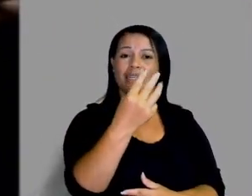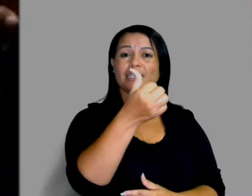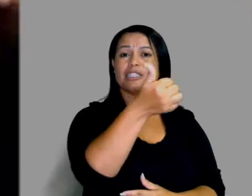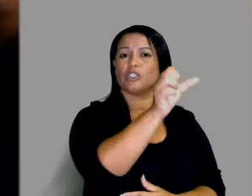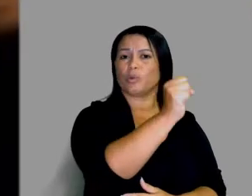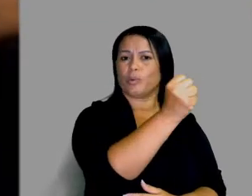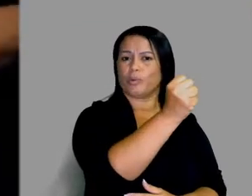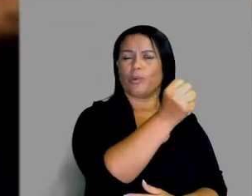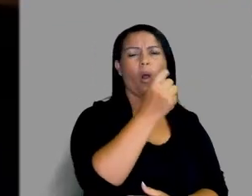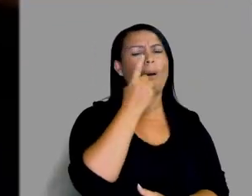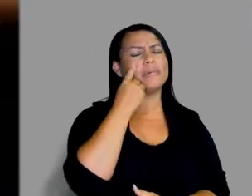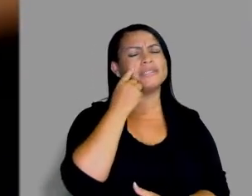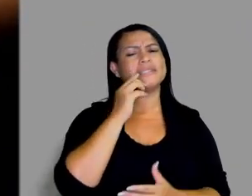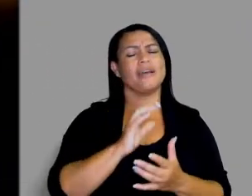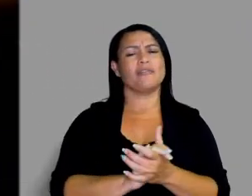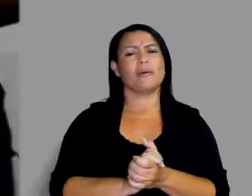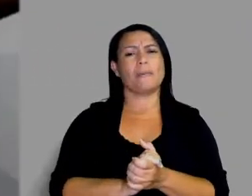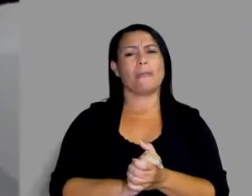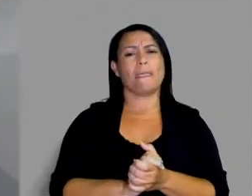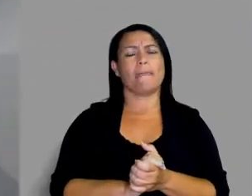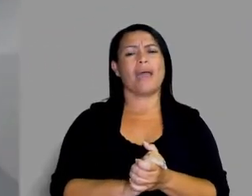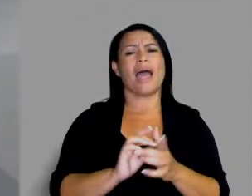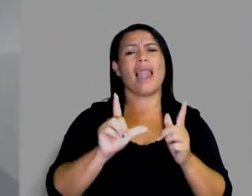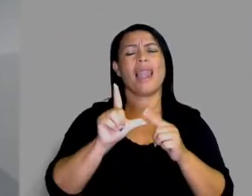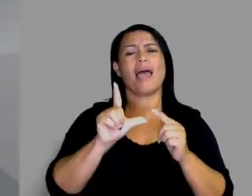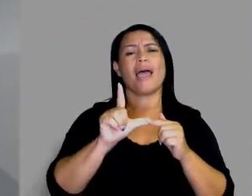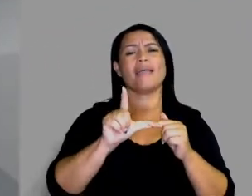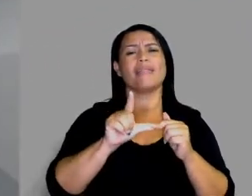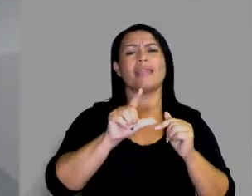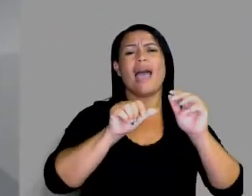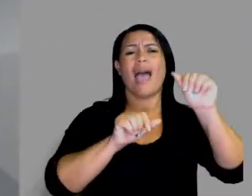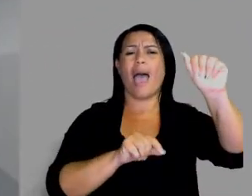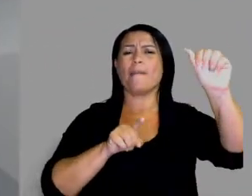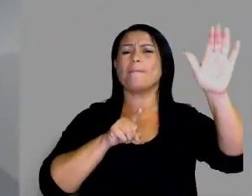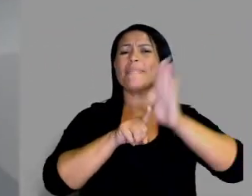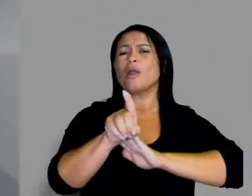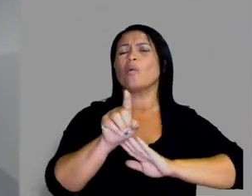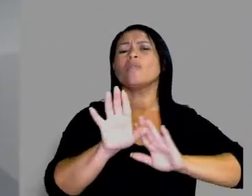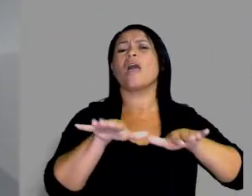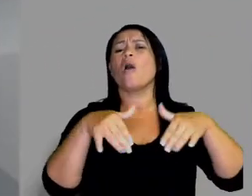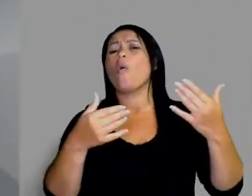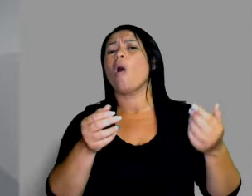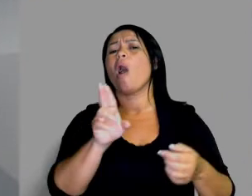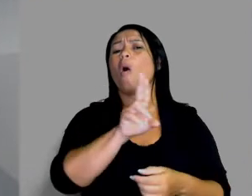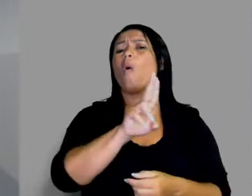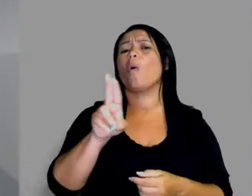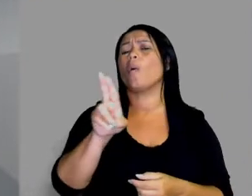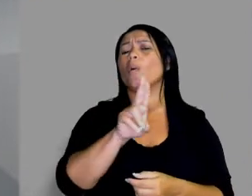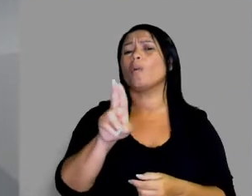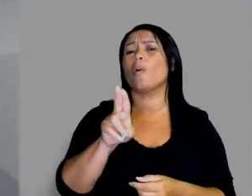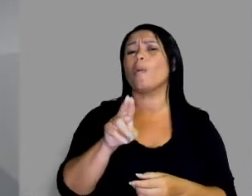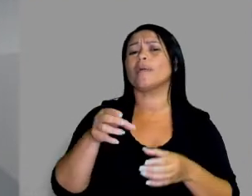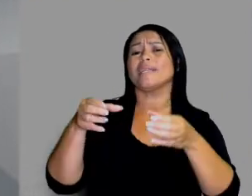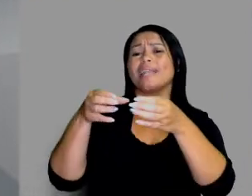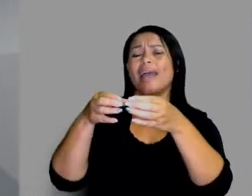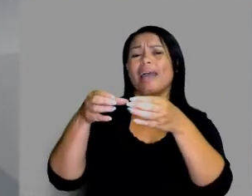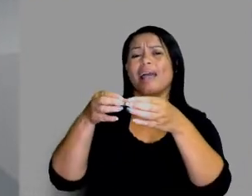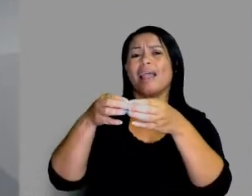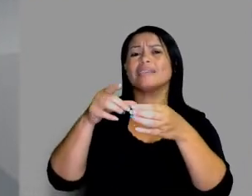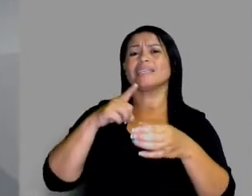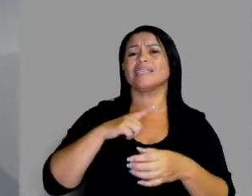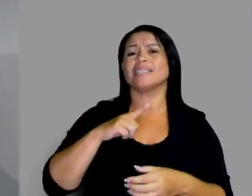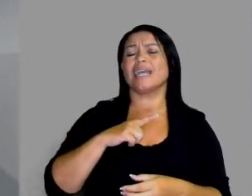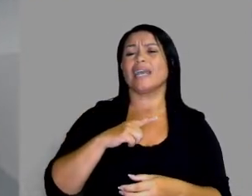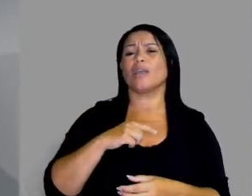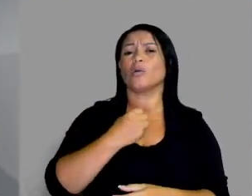643 e 18. Aí vem aqui na letra A, qual o nome da classe que pertence